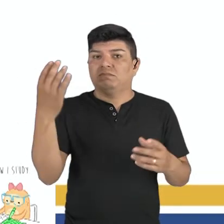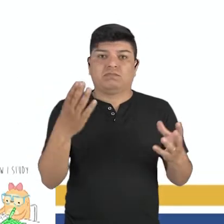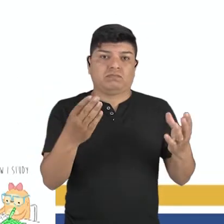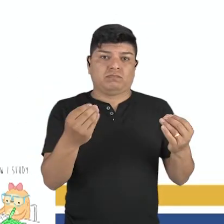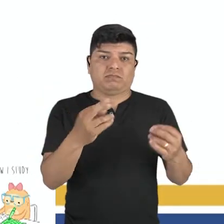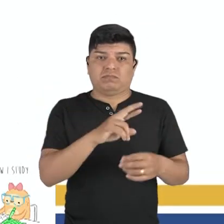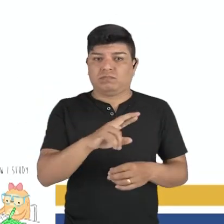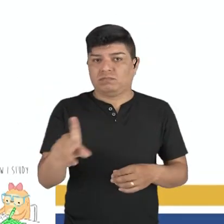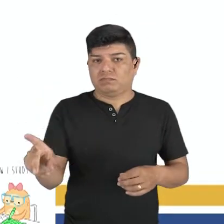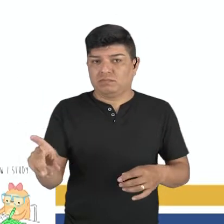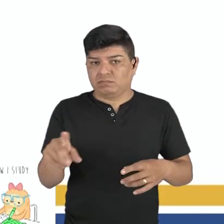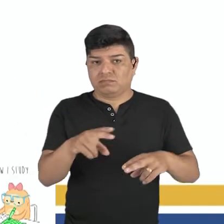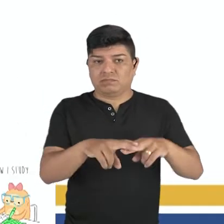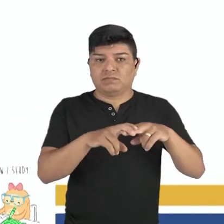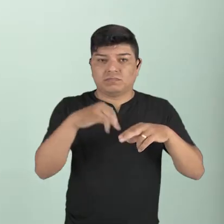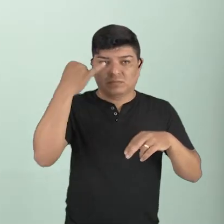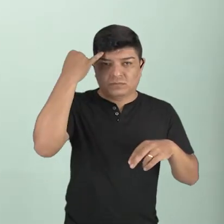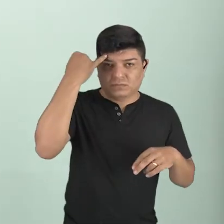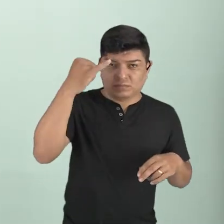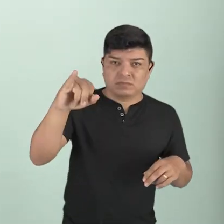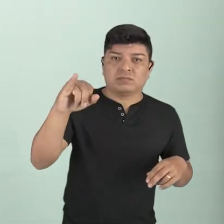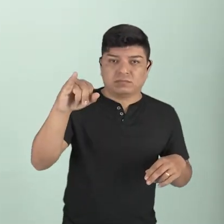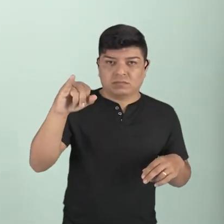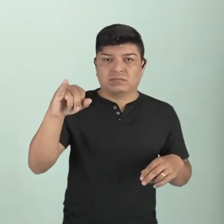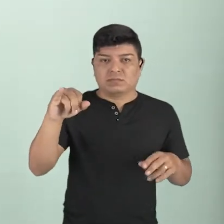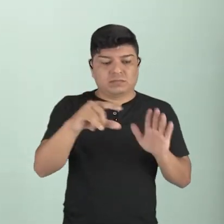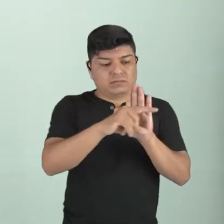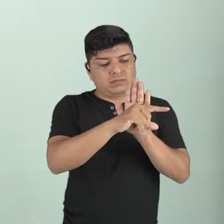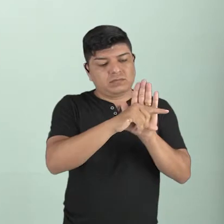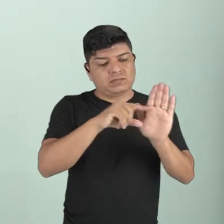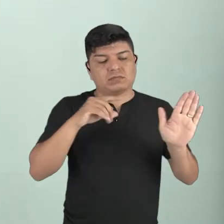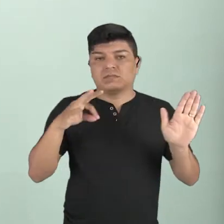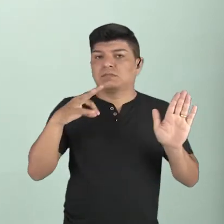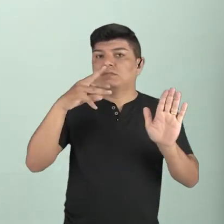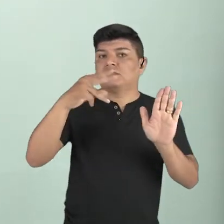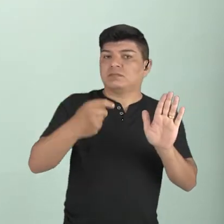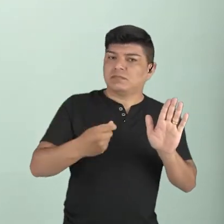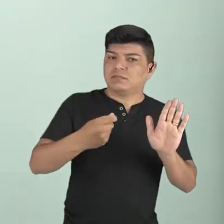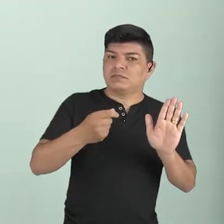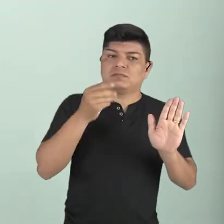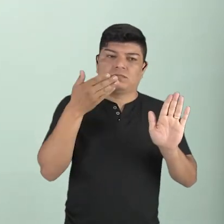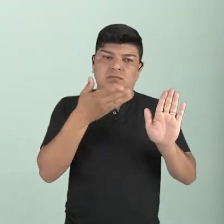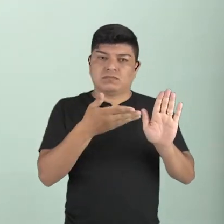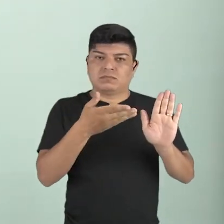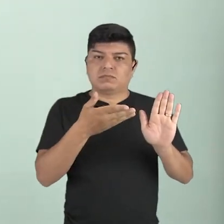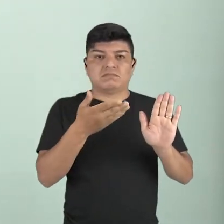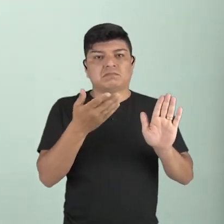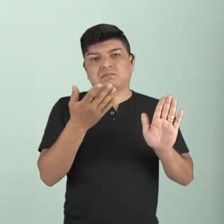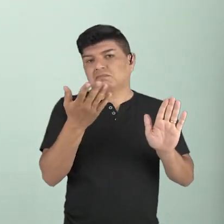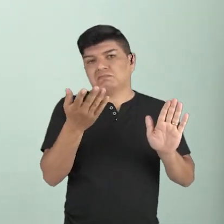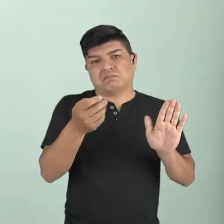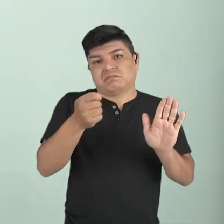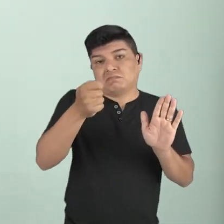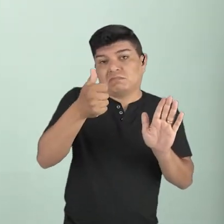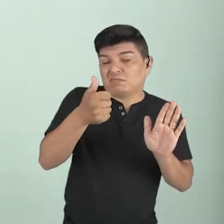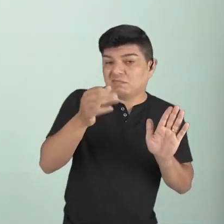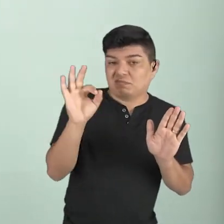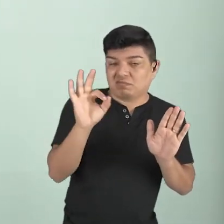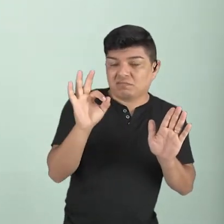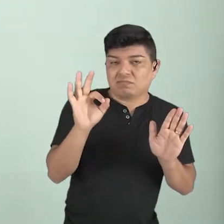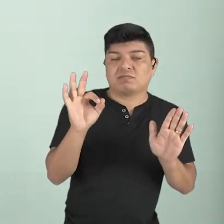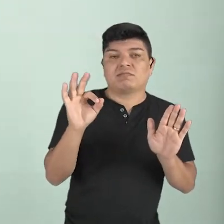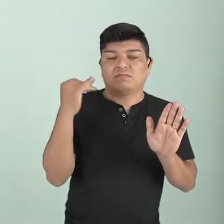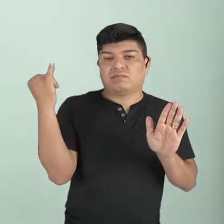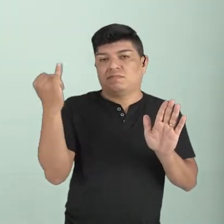Então, se você está marcando as ideias principais, se você marcar o parágrafo inteiro, o que você fez? Você não fez muita coisa, você deixou o texto ali como